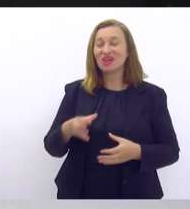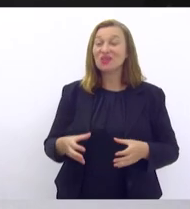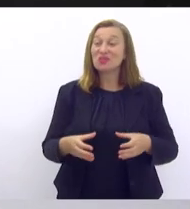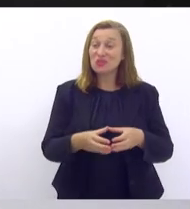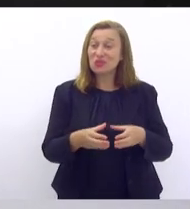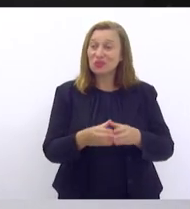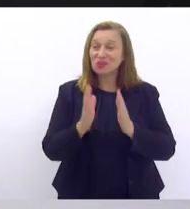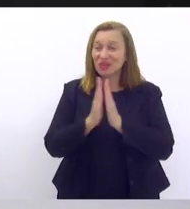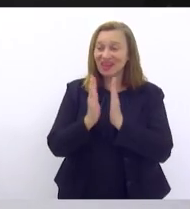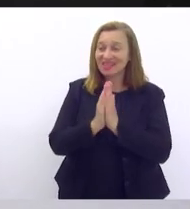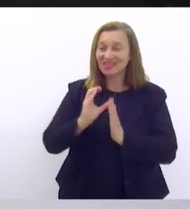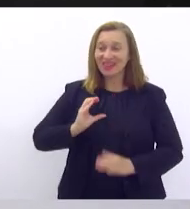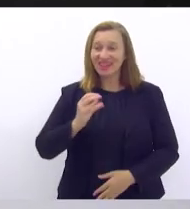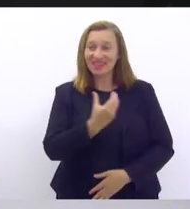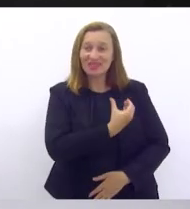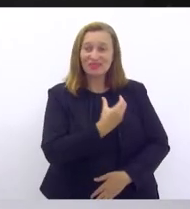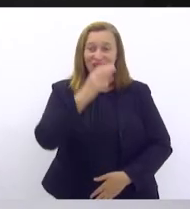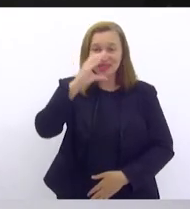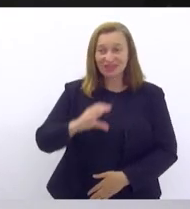Brasil hoje,